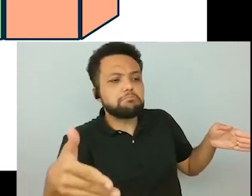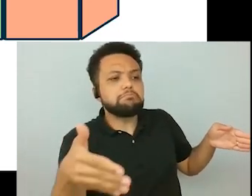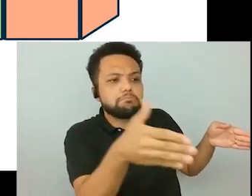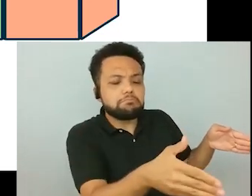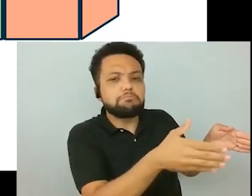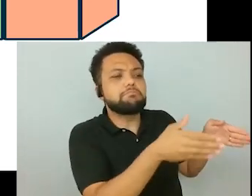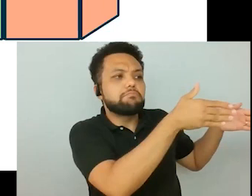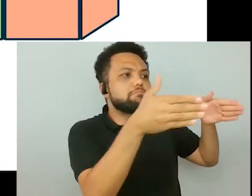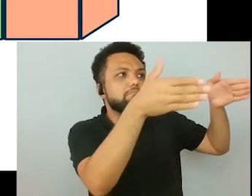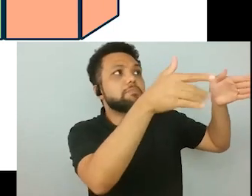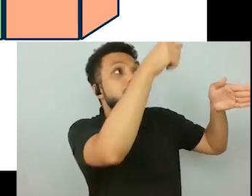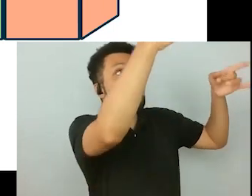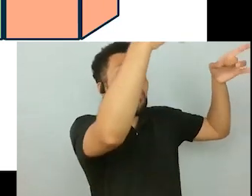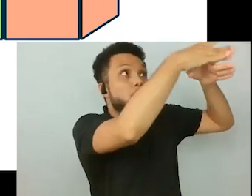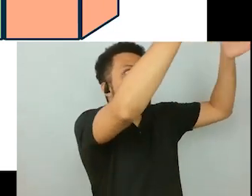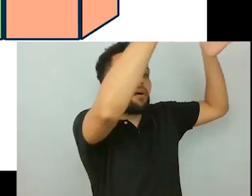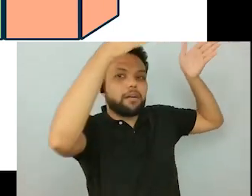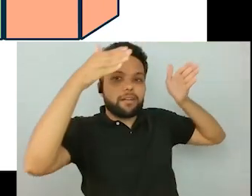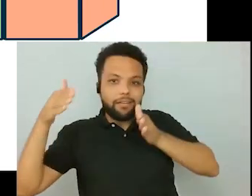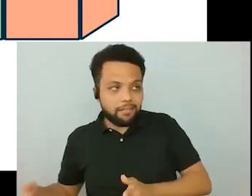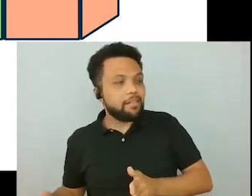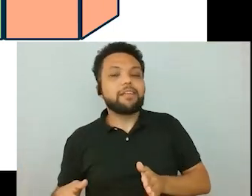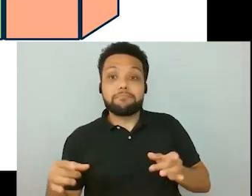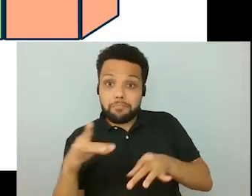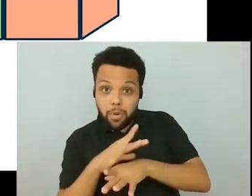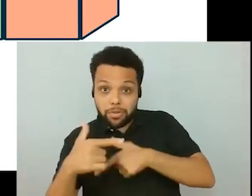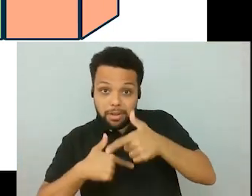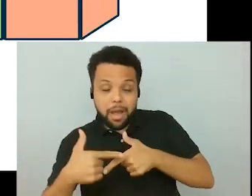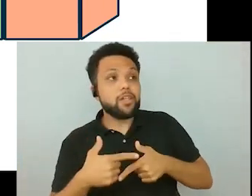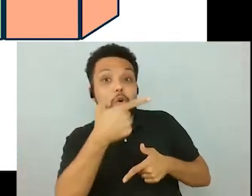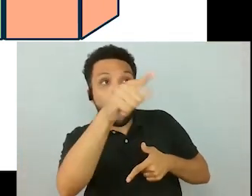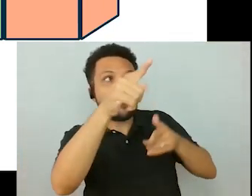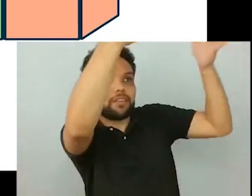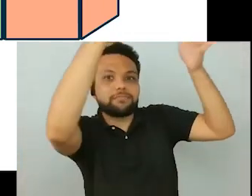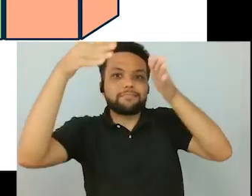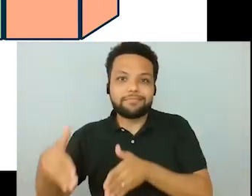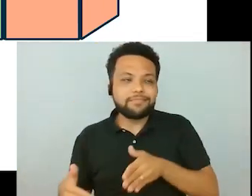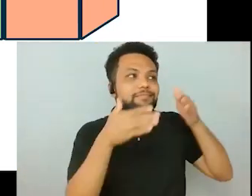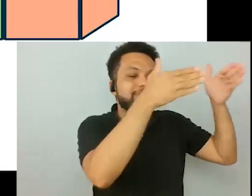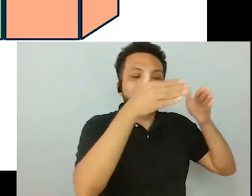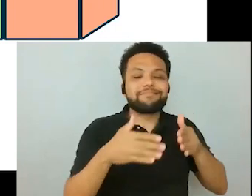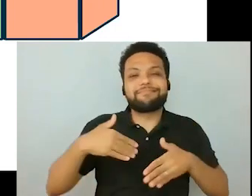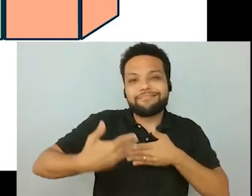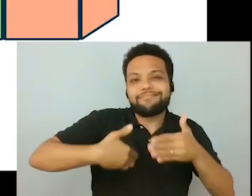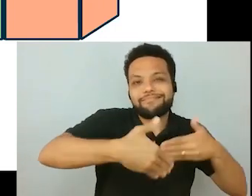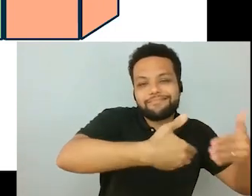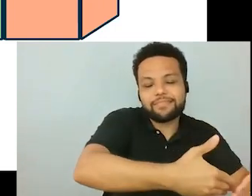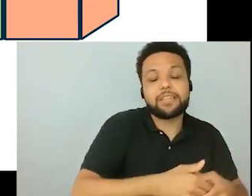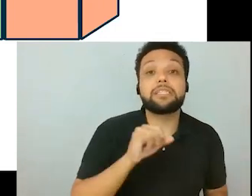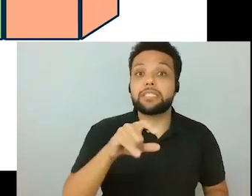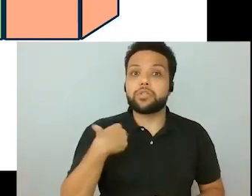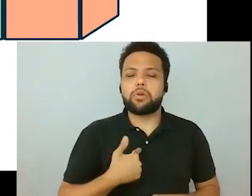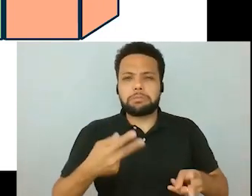abaixo. E assim a gente vai desenvolvendo o projeto. Se a gente olhar para a nossa equipe como uma equipe